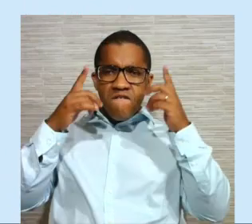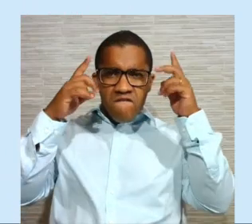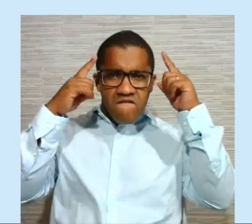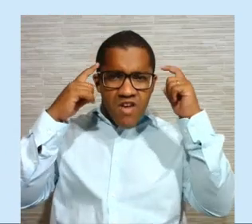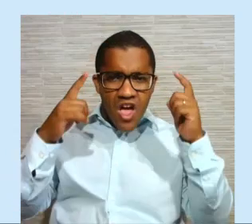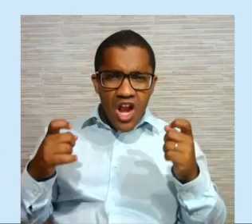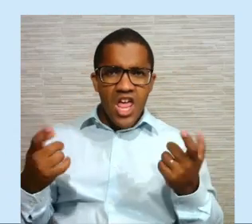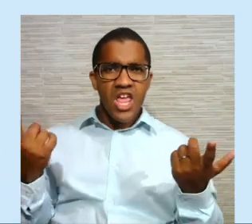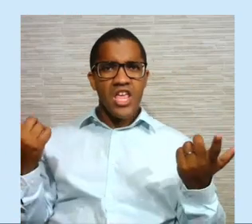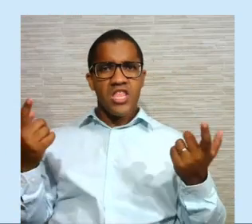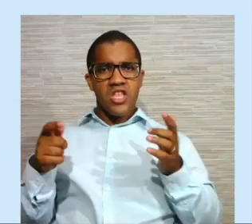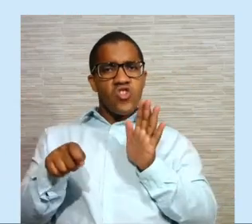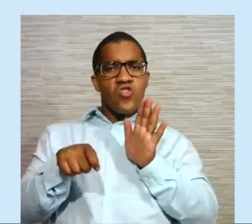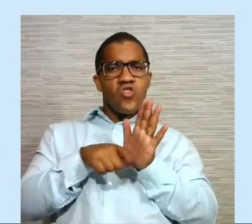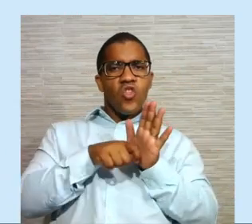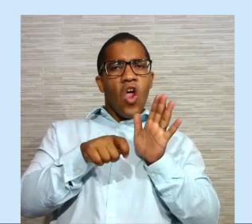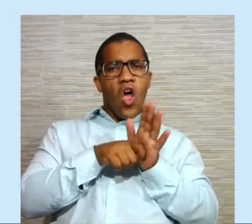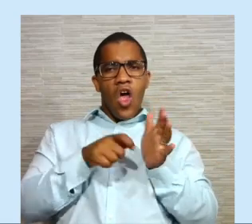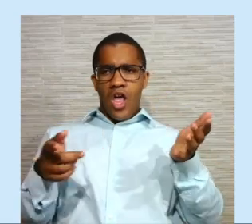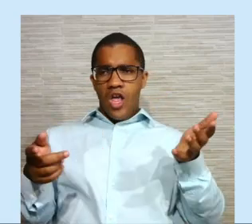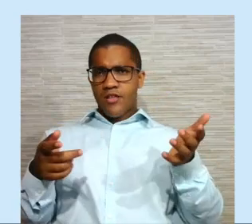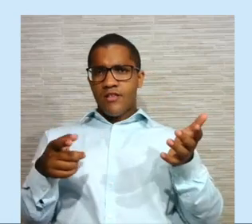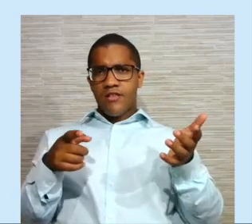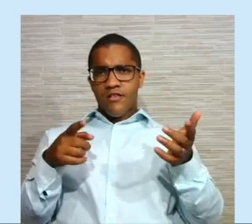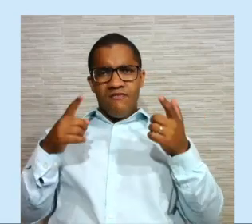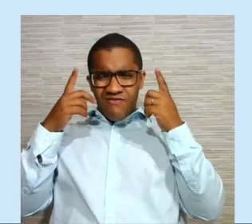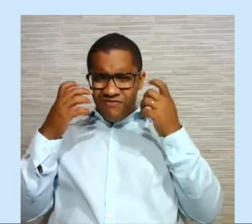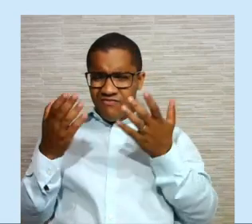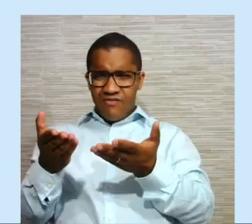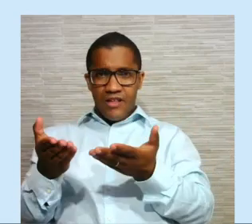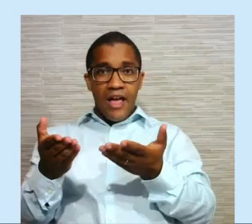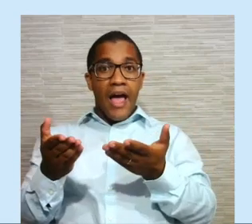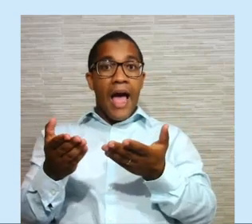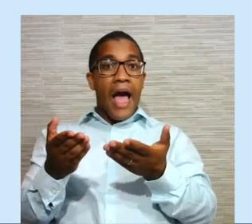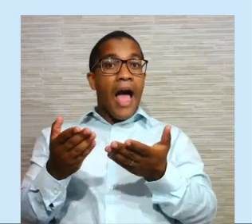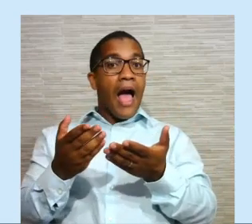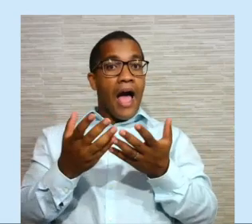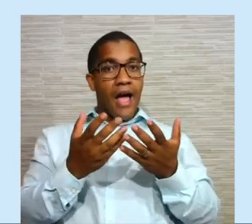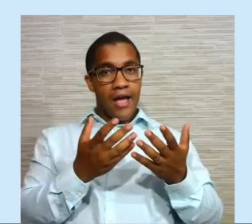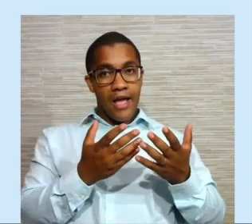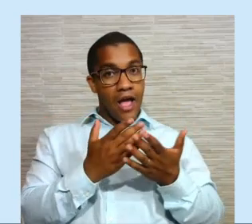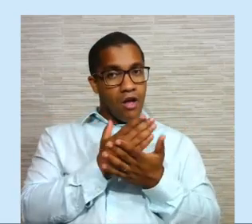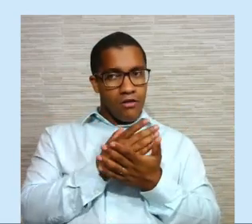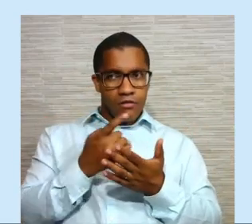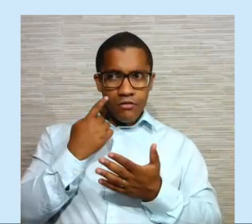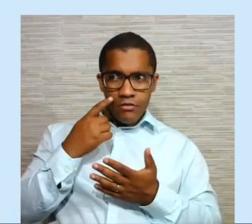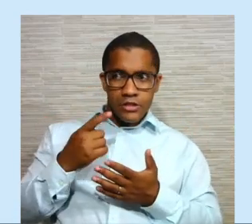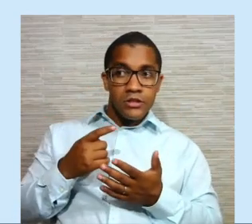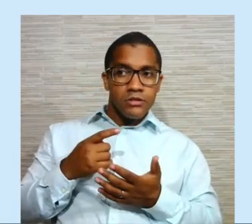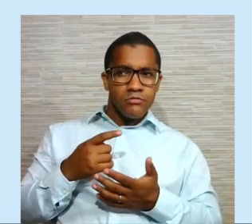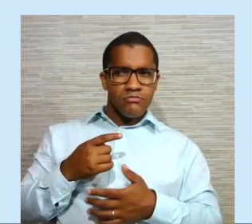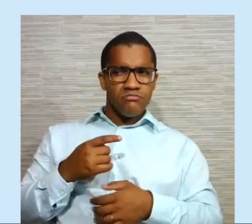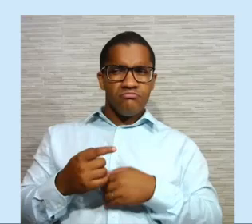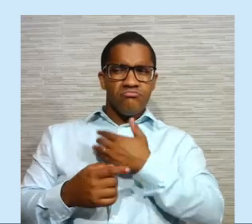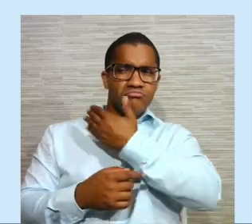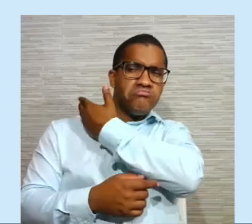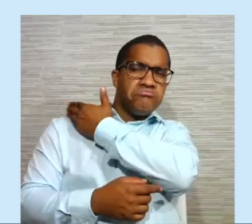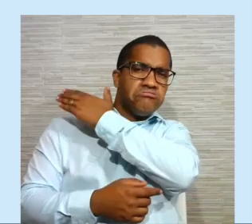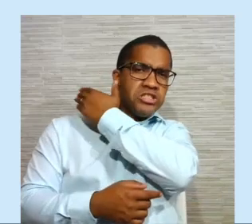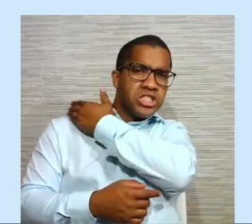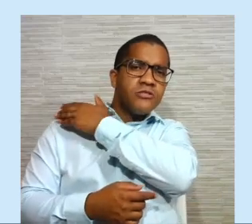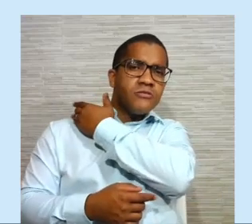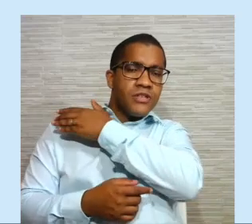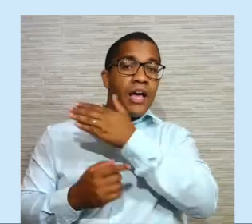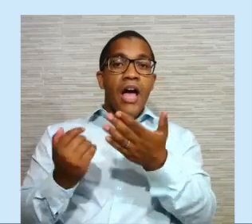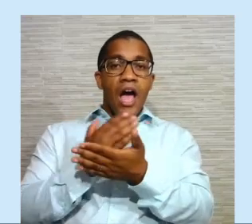eram violentos. Isso causou um preconceito, né, com o movimento. Então,